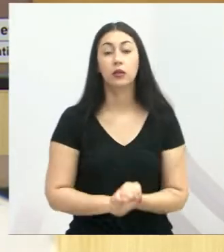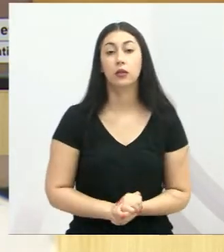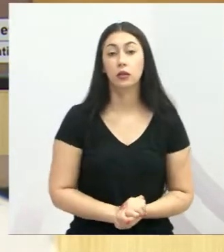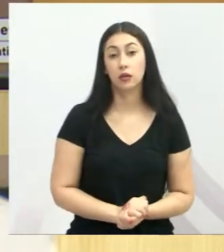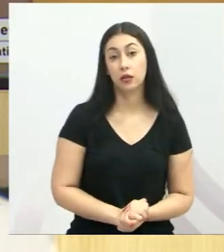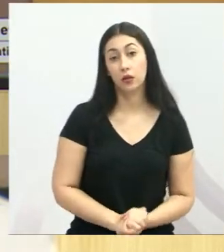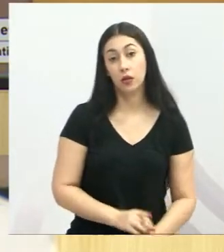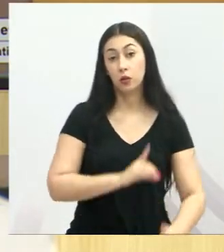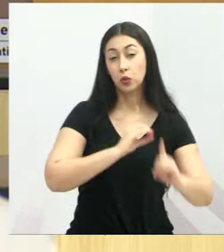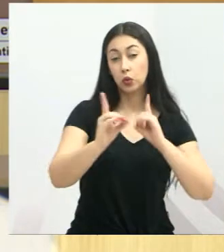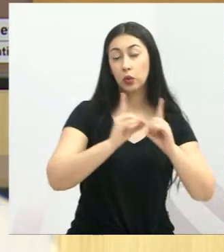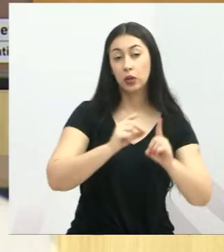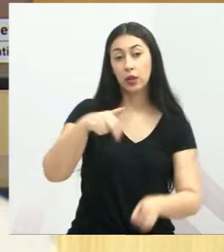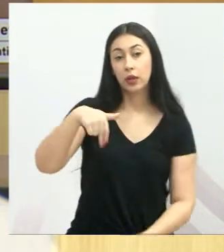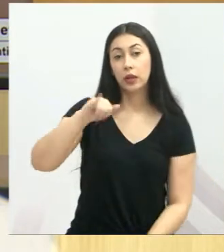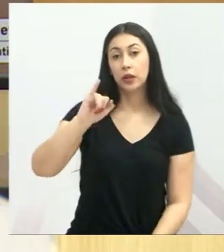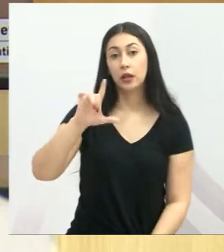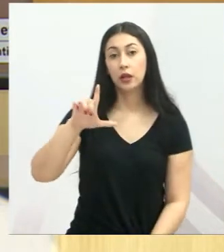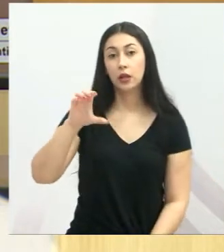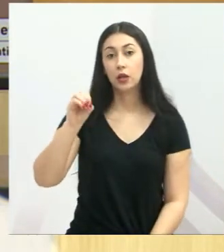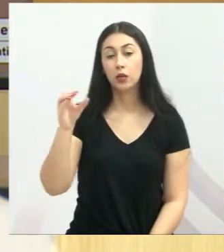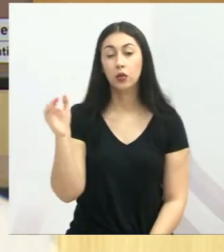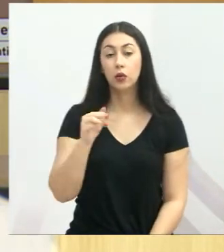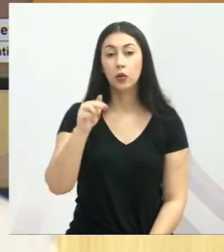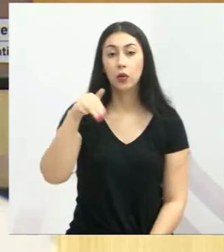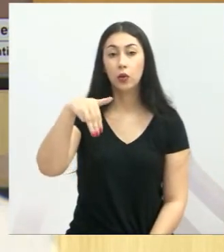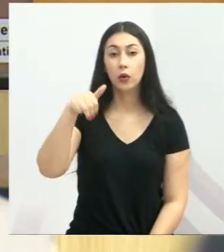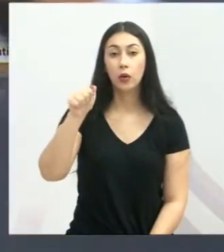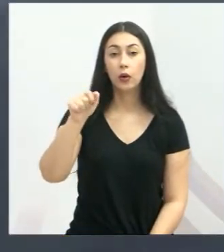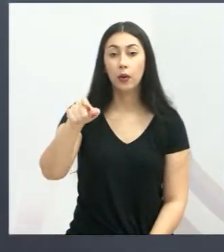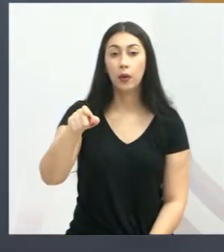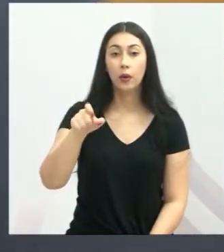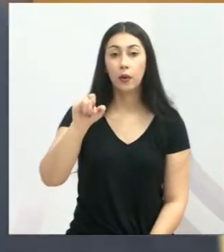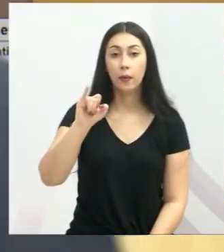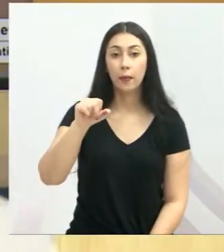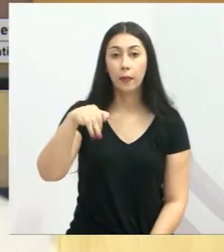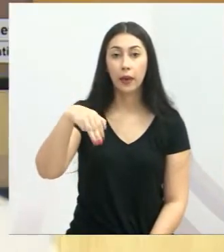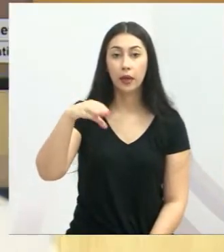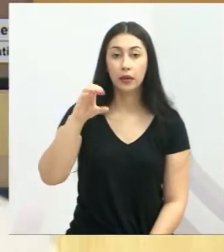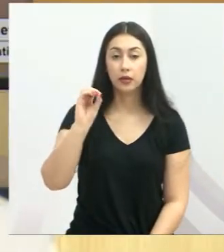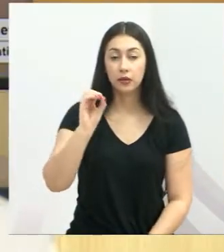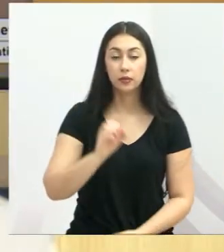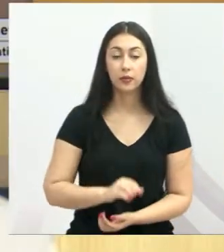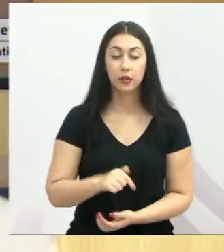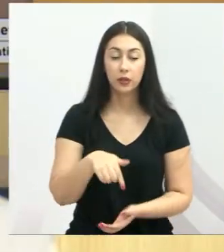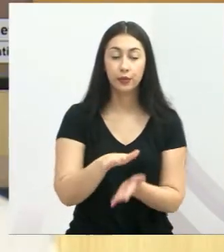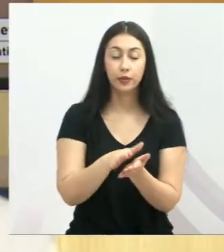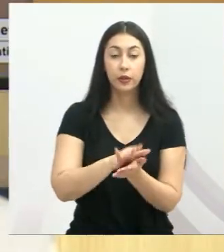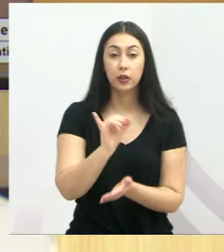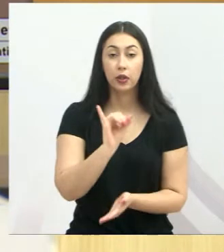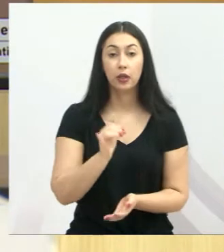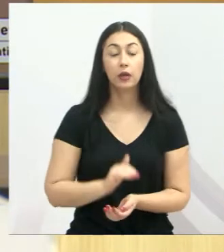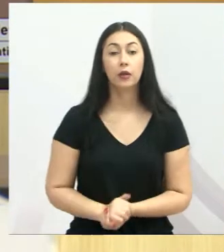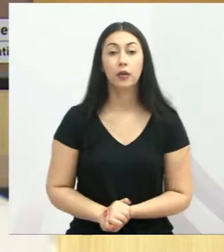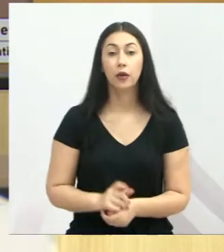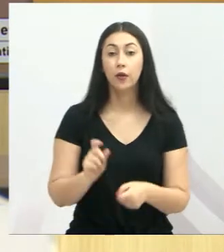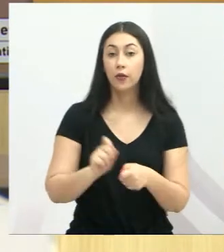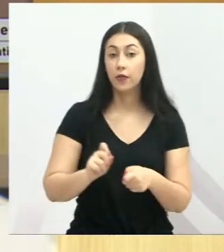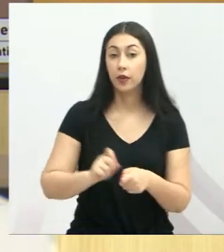Máximo, na altura do Pesqueiro Sopra Peixes, Jardim Colônia, em Jacareí. Autoria,